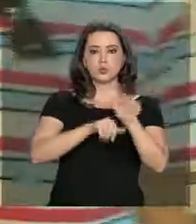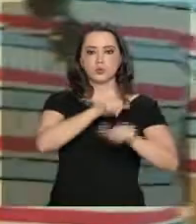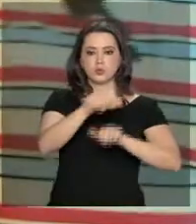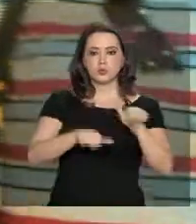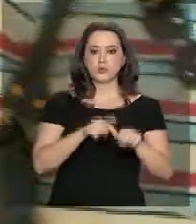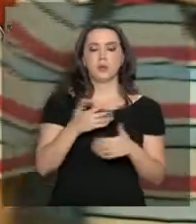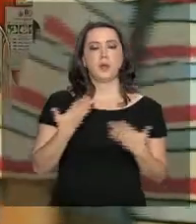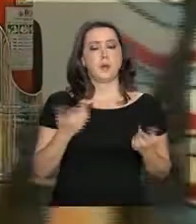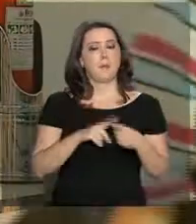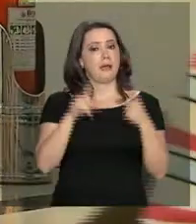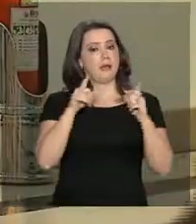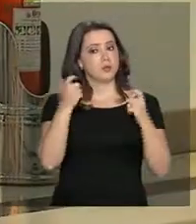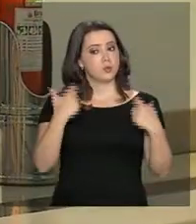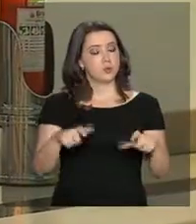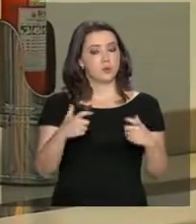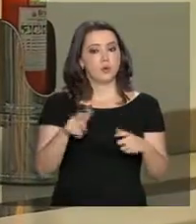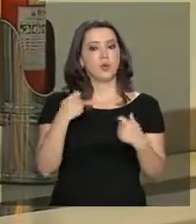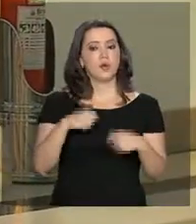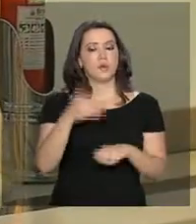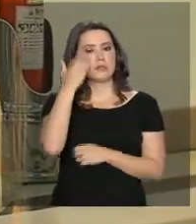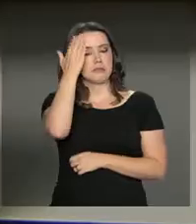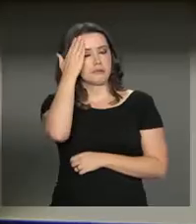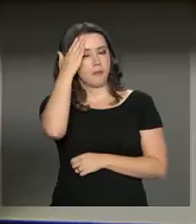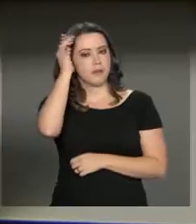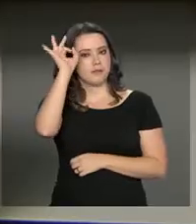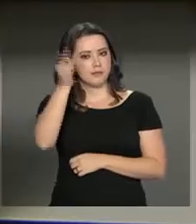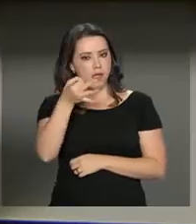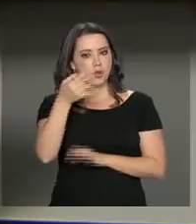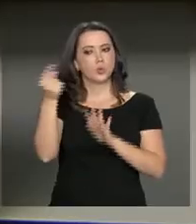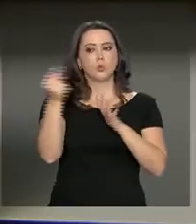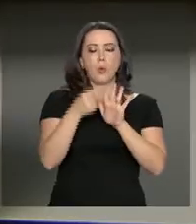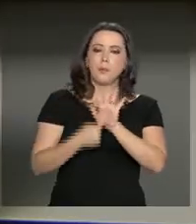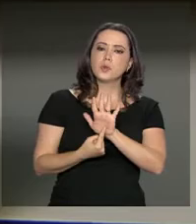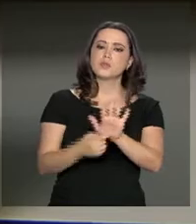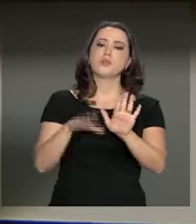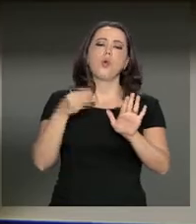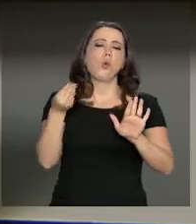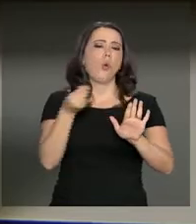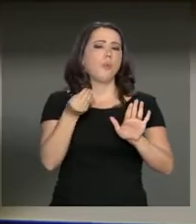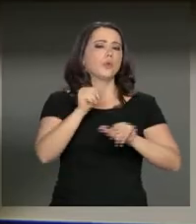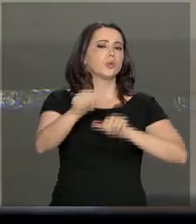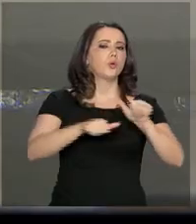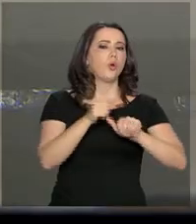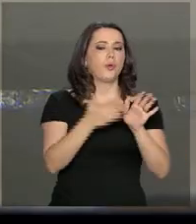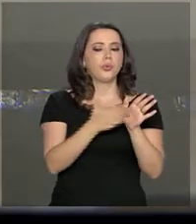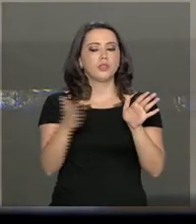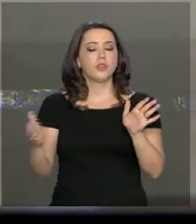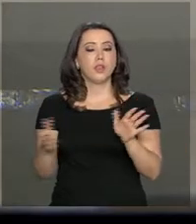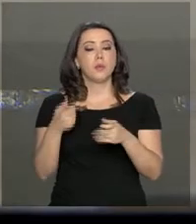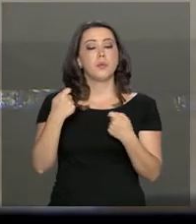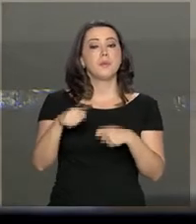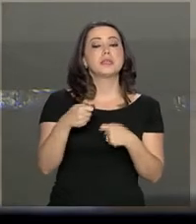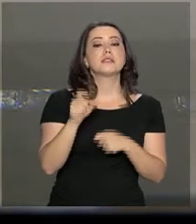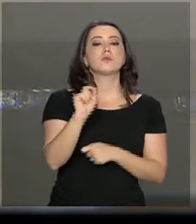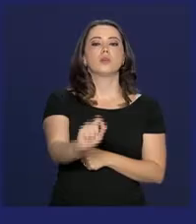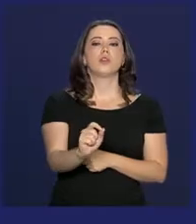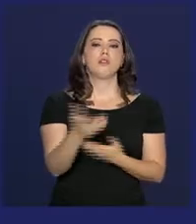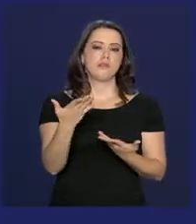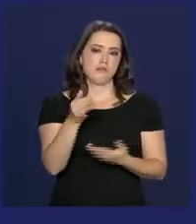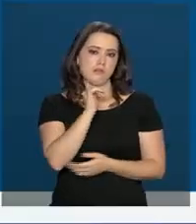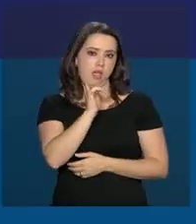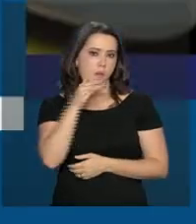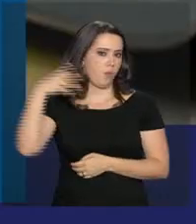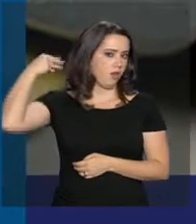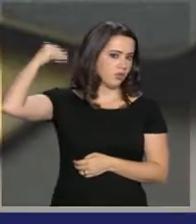mas o estabelecimento precisa destacar quais são as condições como prazo ea exigência da etiqueta